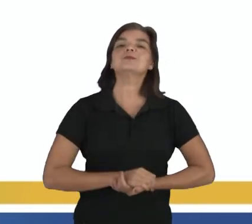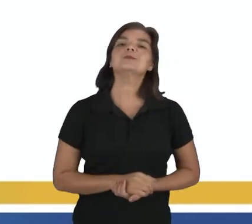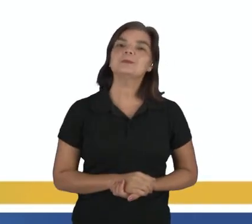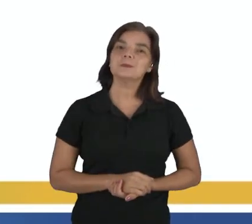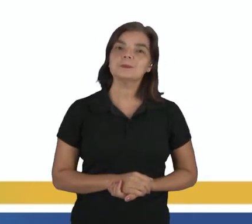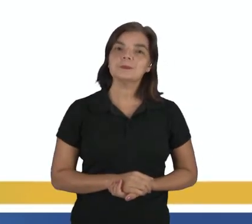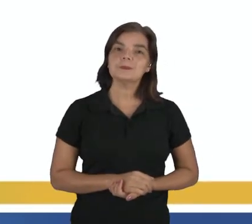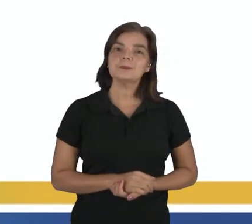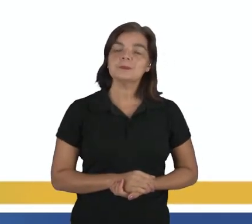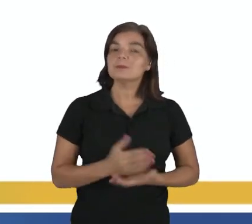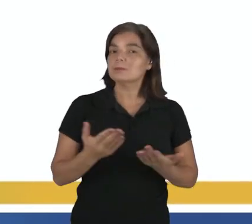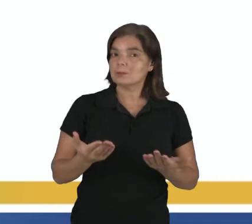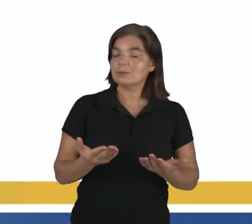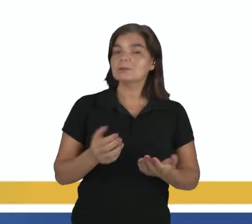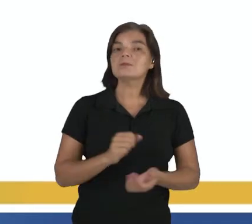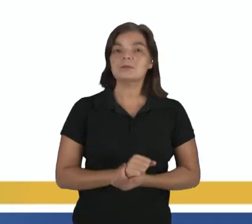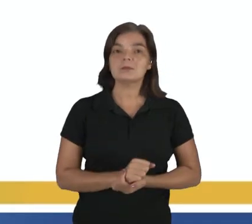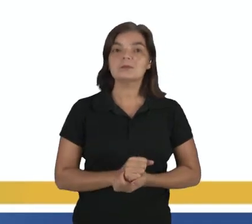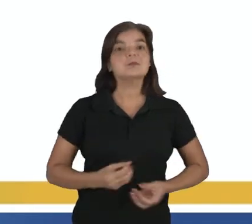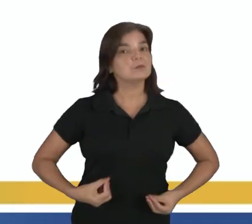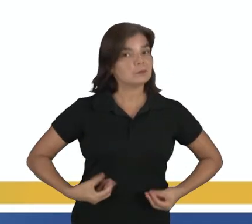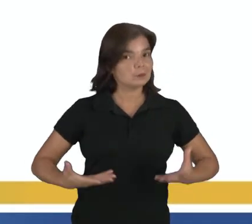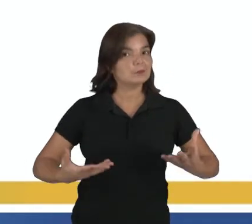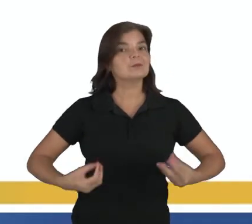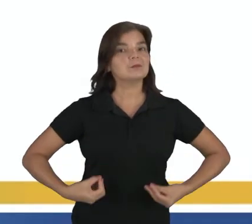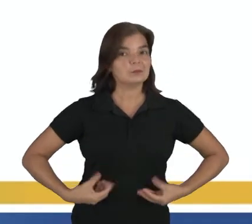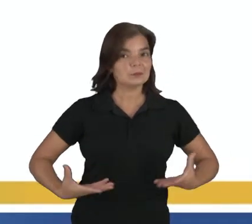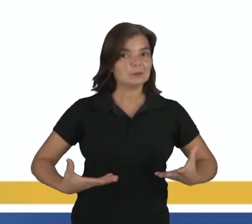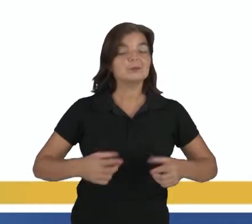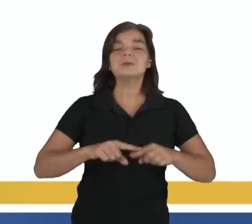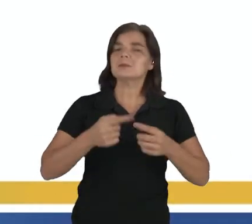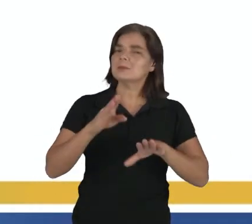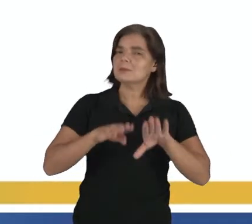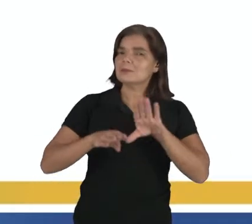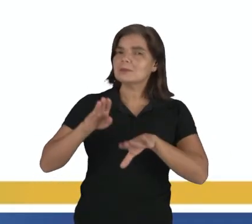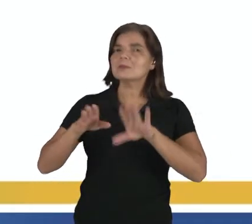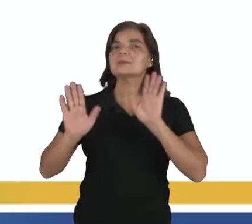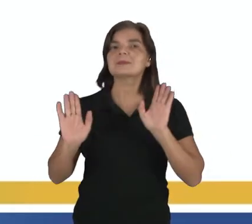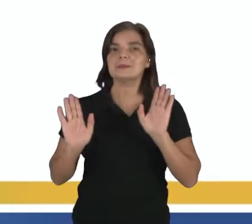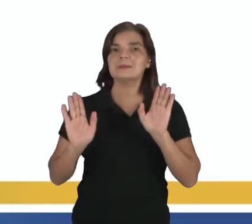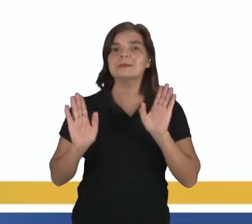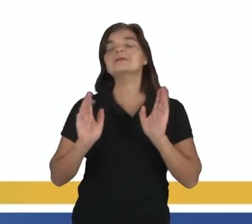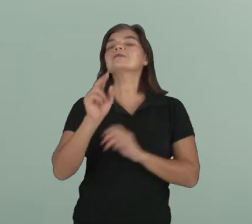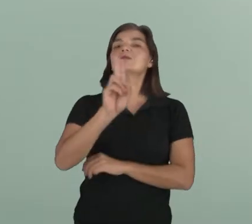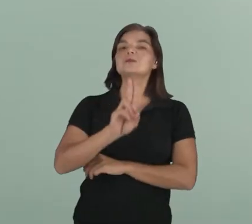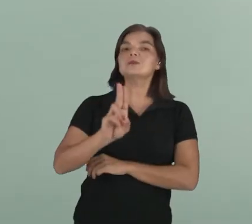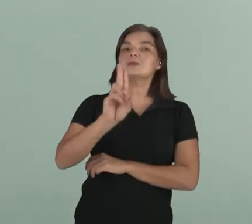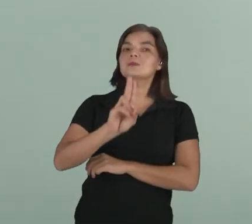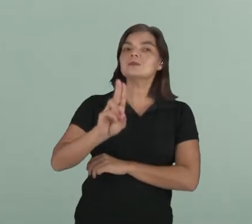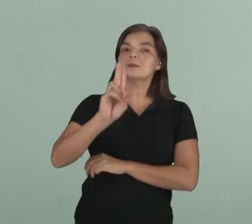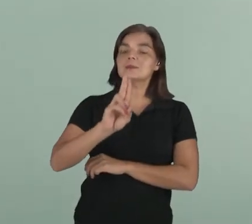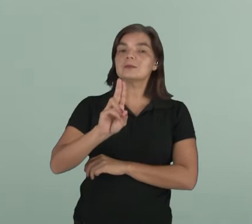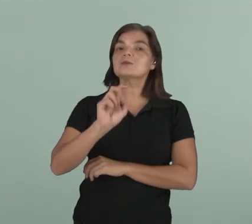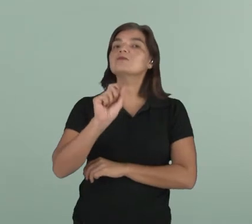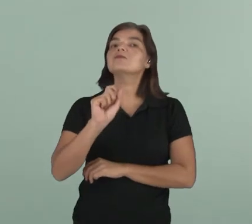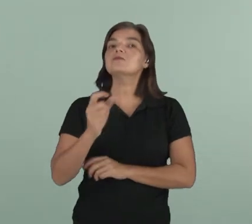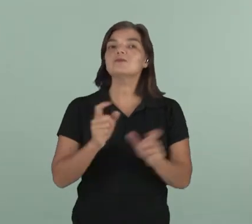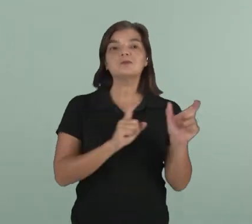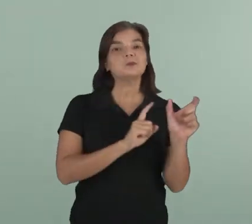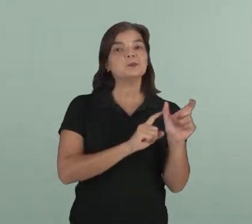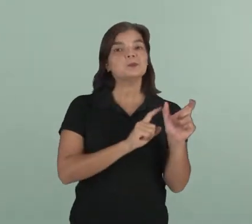de um grupo. Então, nós estamos consumindo. Só que muitas das vezes nós utilizamos a